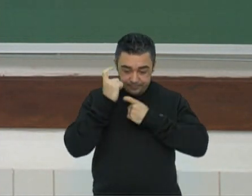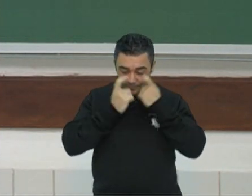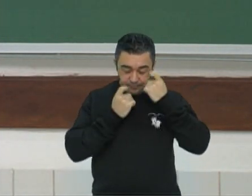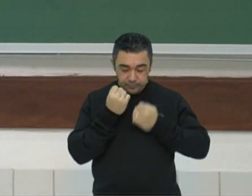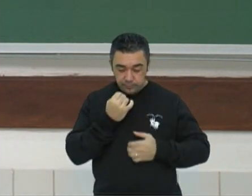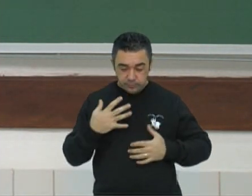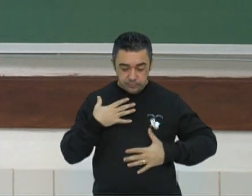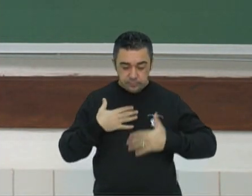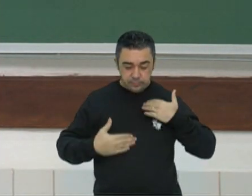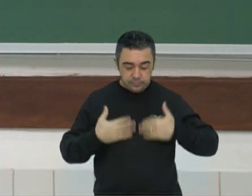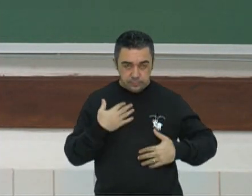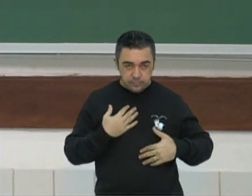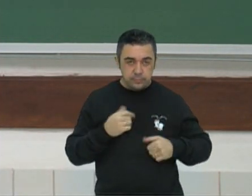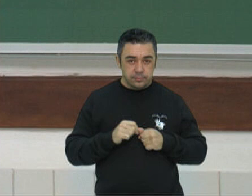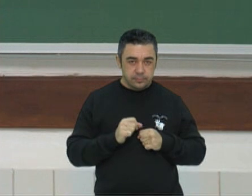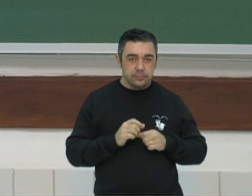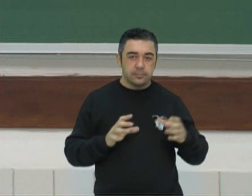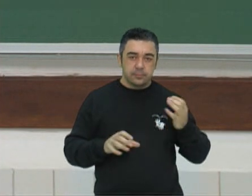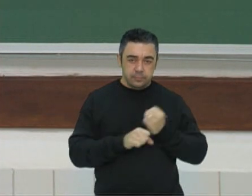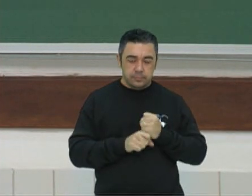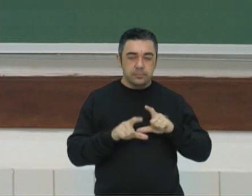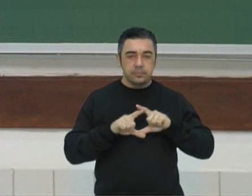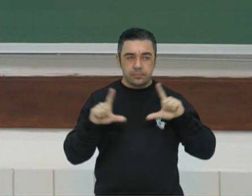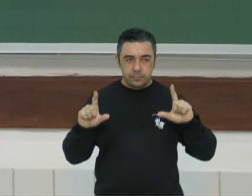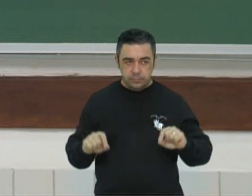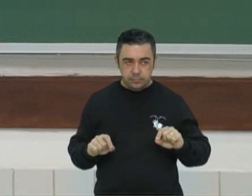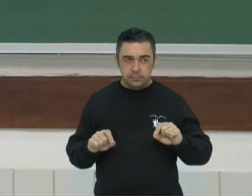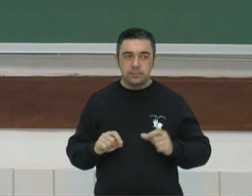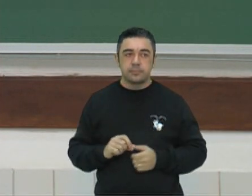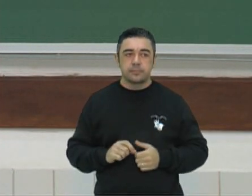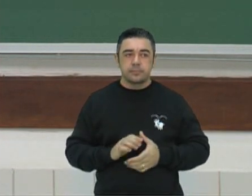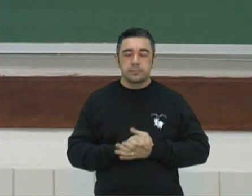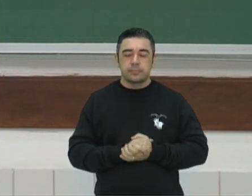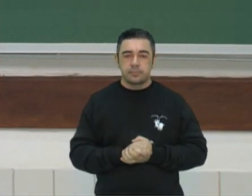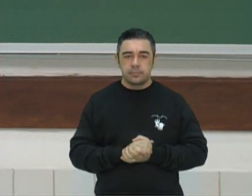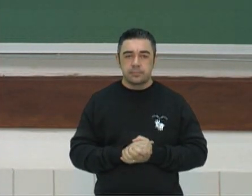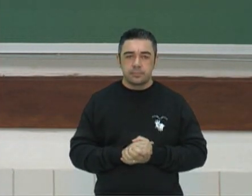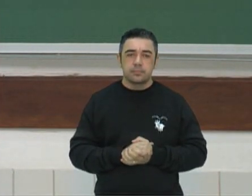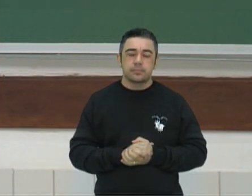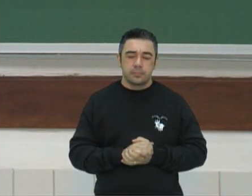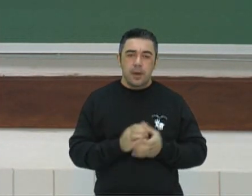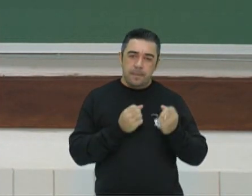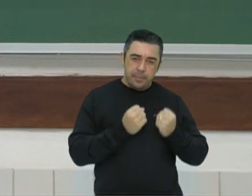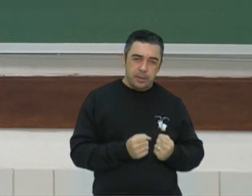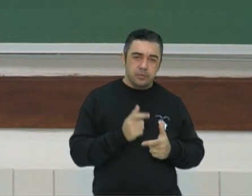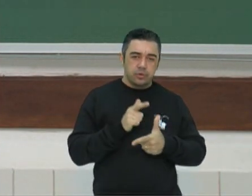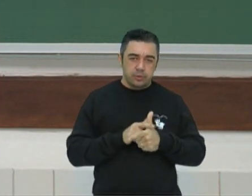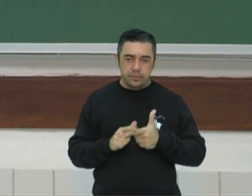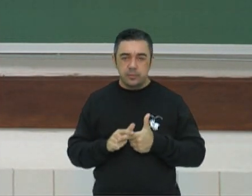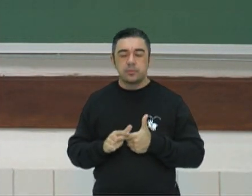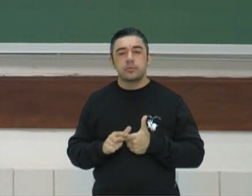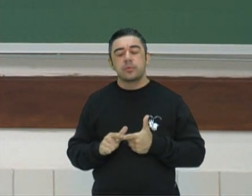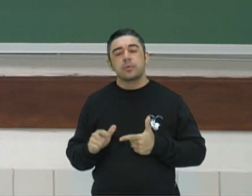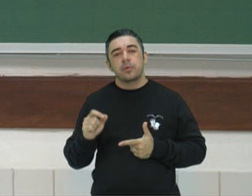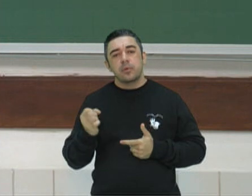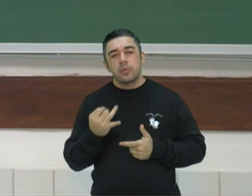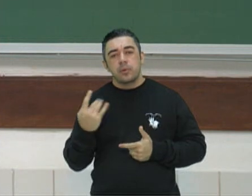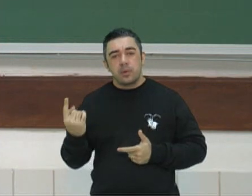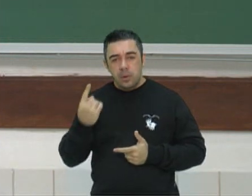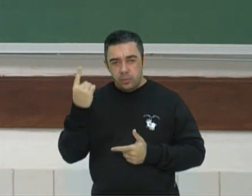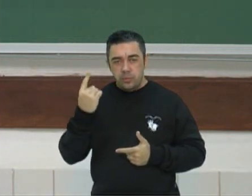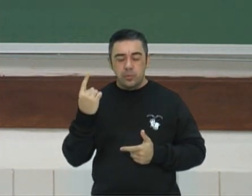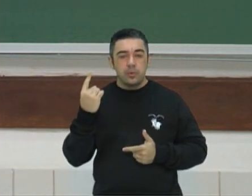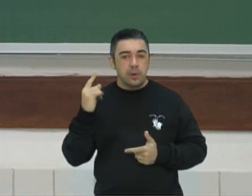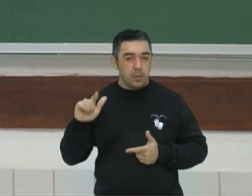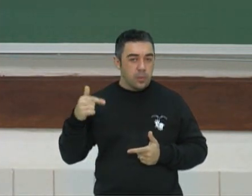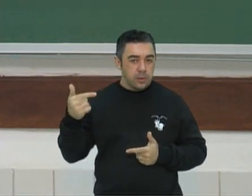massa corporal, ele fez uso da fórmula. IMC igual peso dividido pela altura ao quadrado.